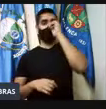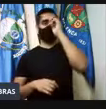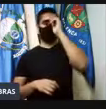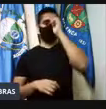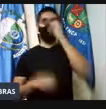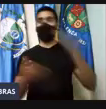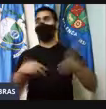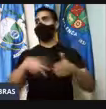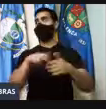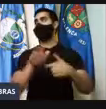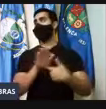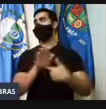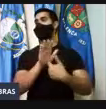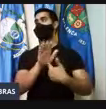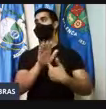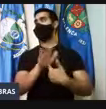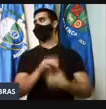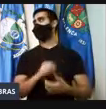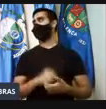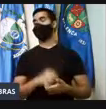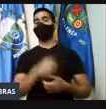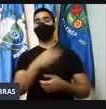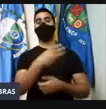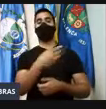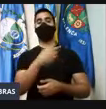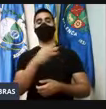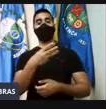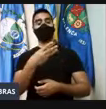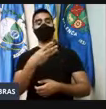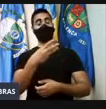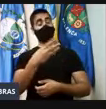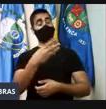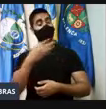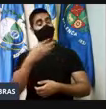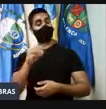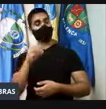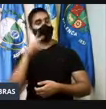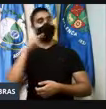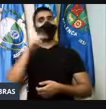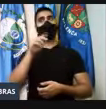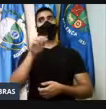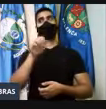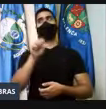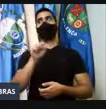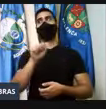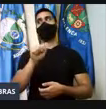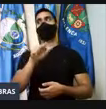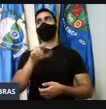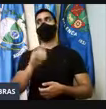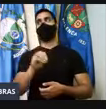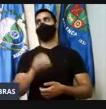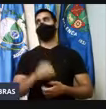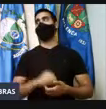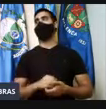das indicações. Indicação 340/2020. Vereador Saulo de Tarso